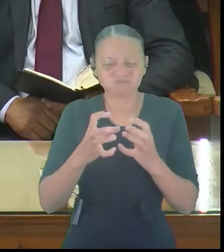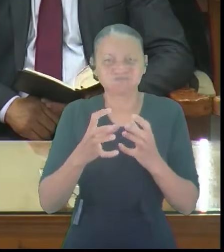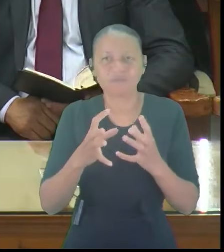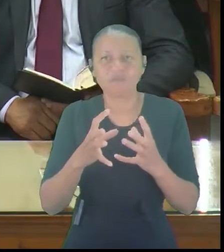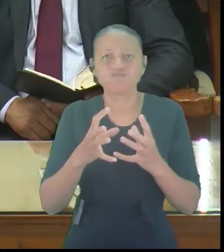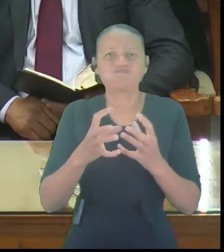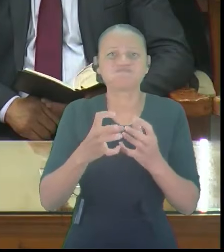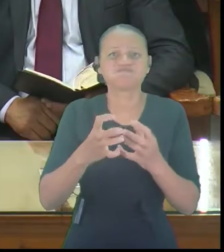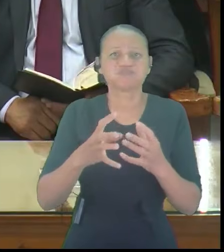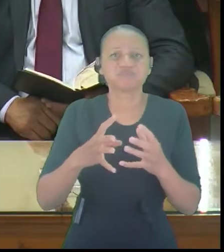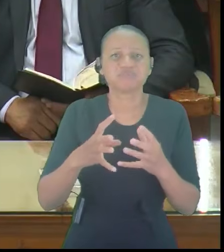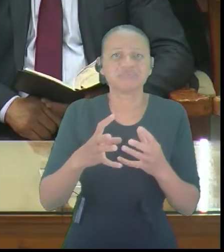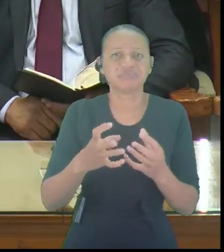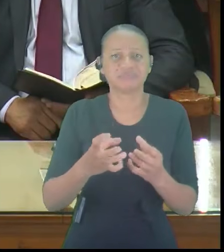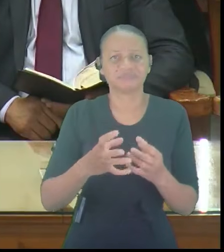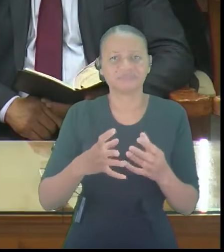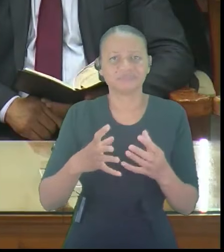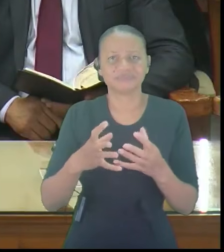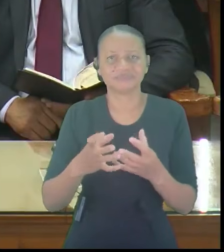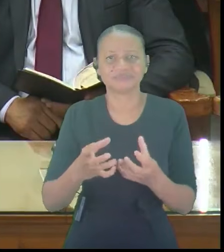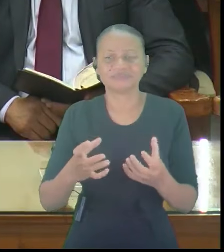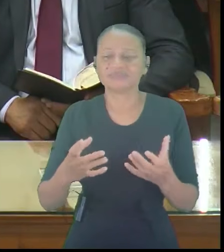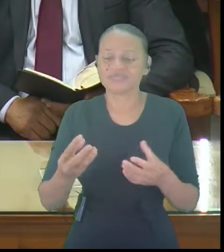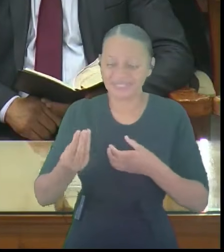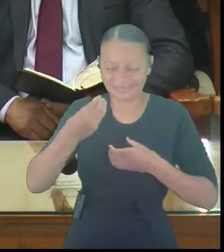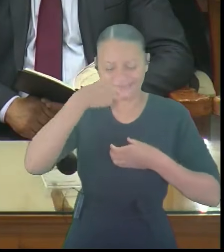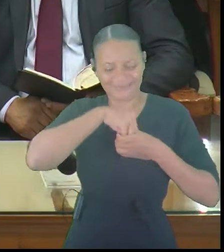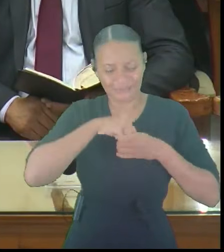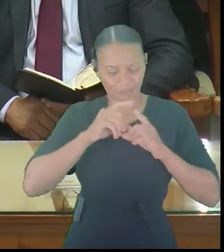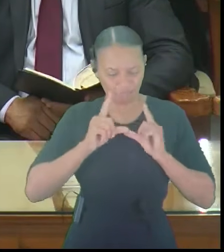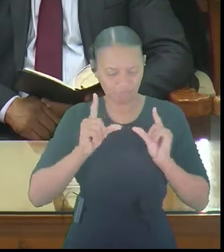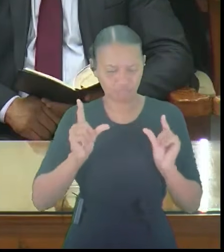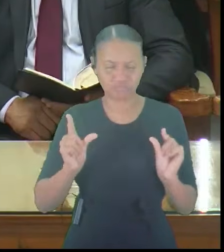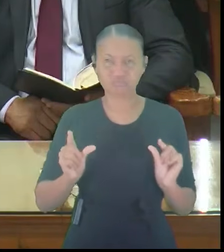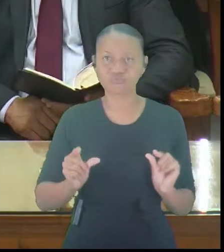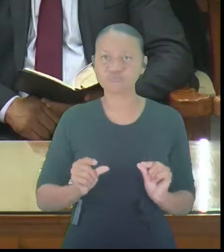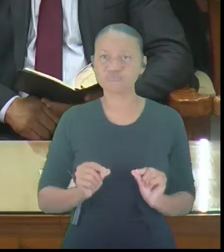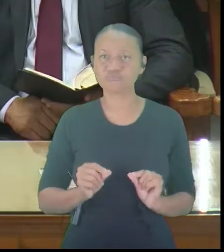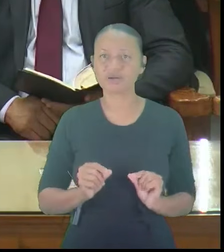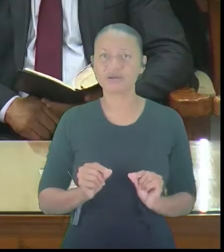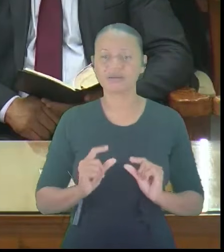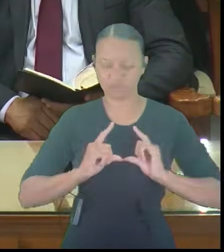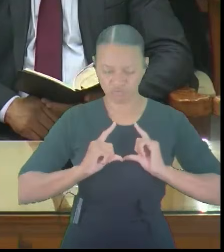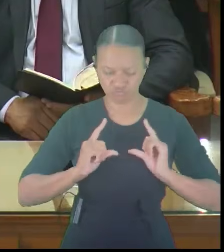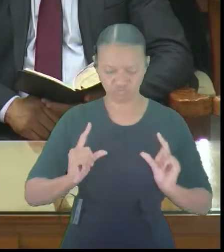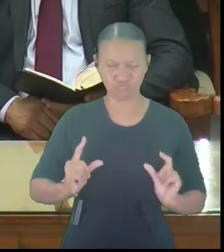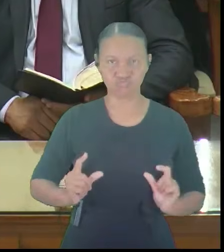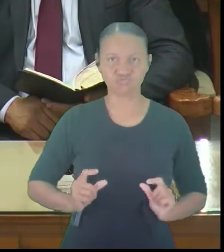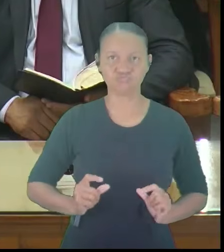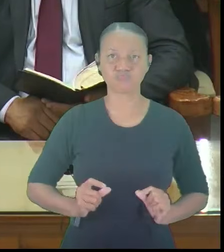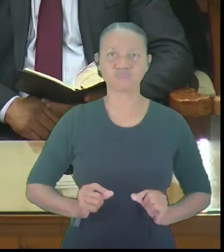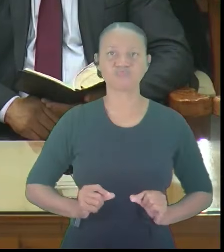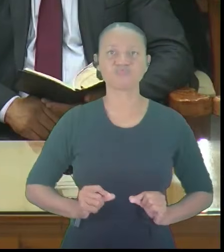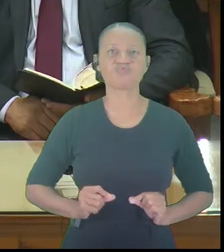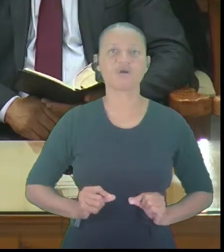tem esse negócio aí dentro de você? Na sua fona.